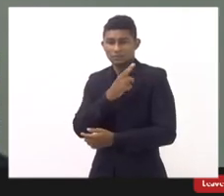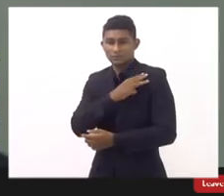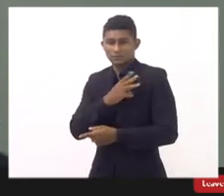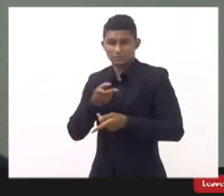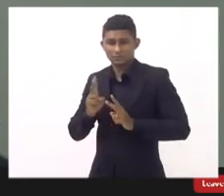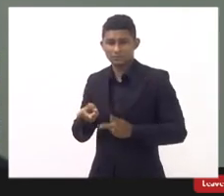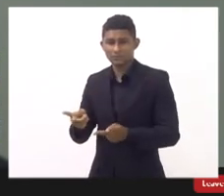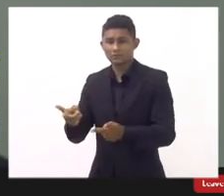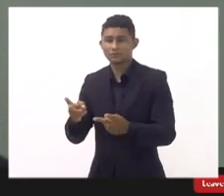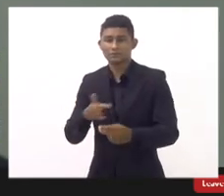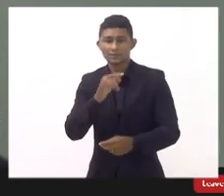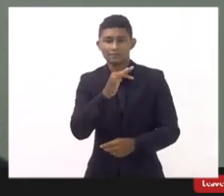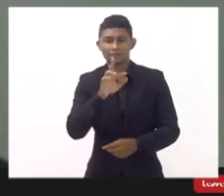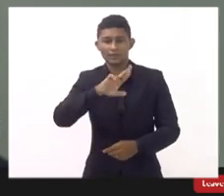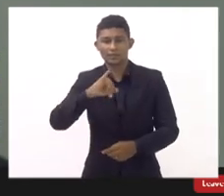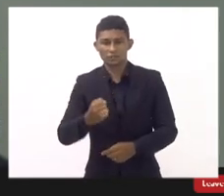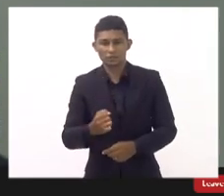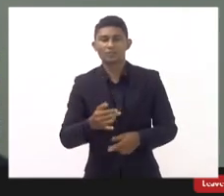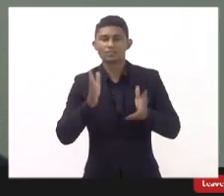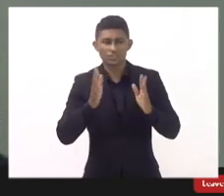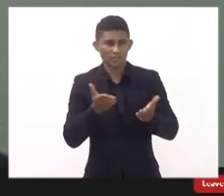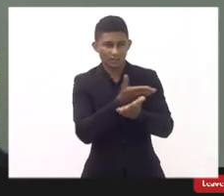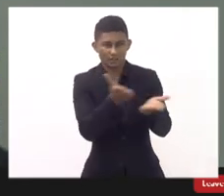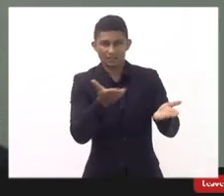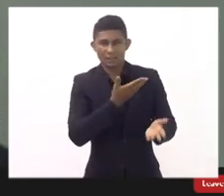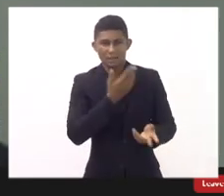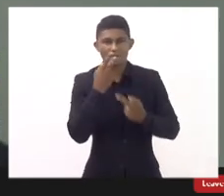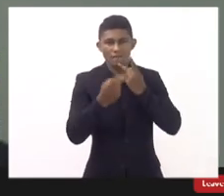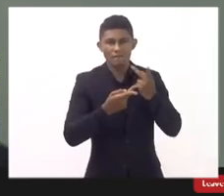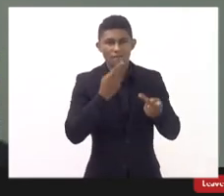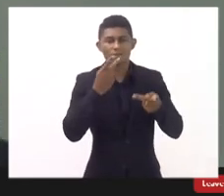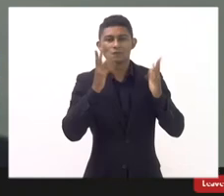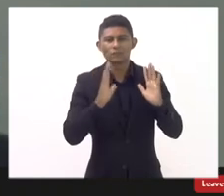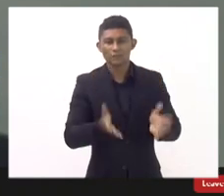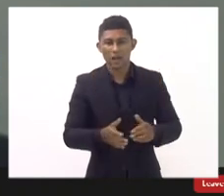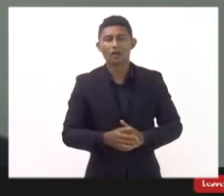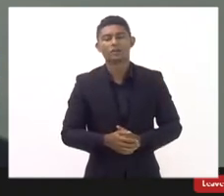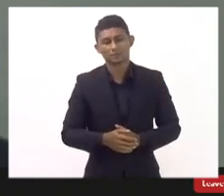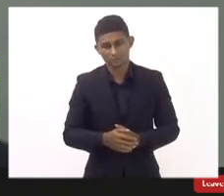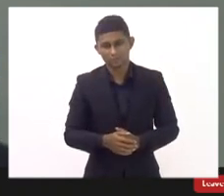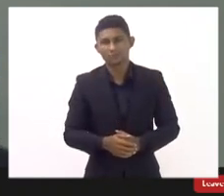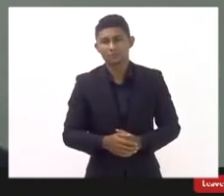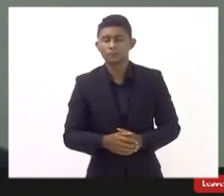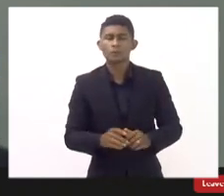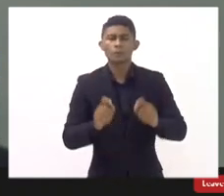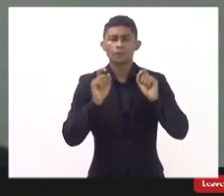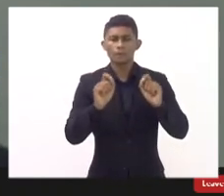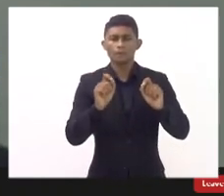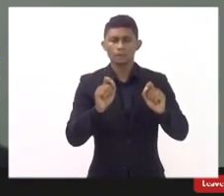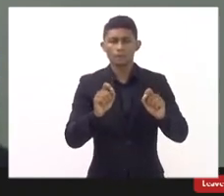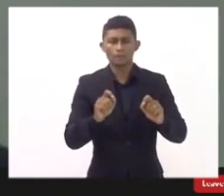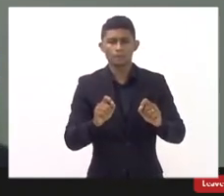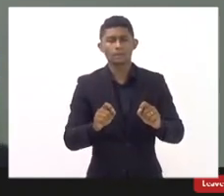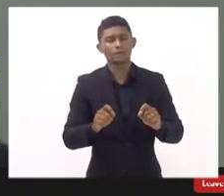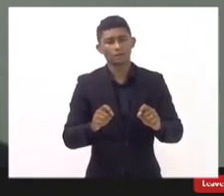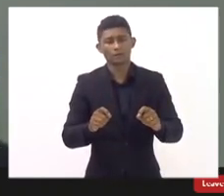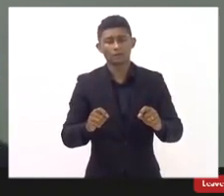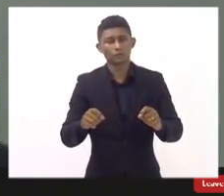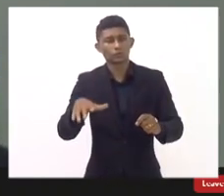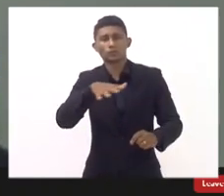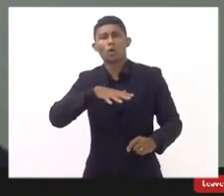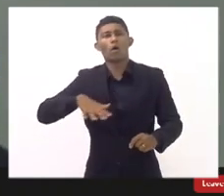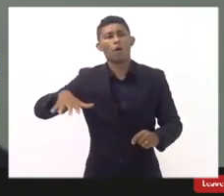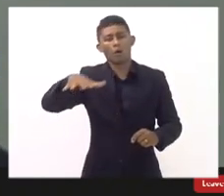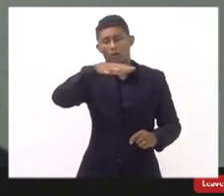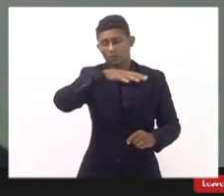o IFRJ bem colocou, os colegas colocaram, né, a gente também trata aqui a questão de uma forma integrada. Então,